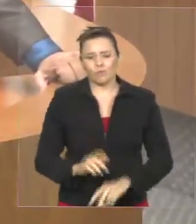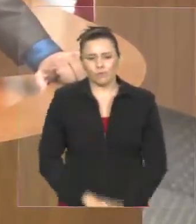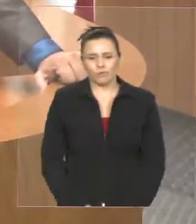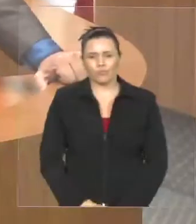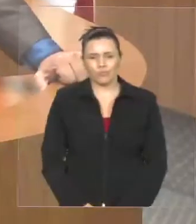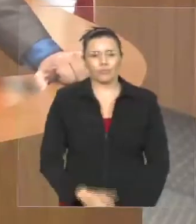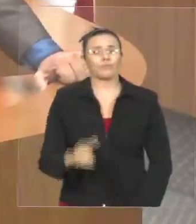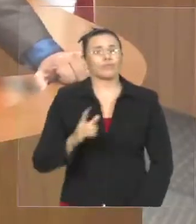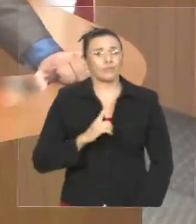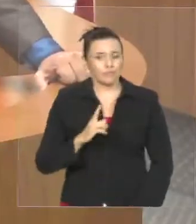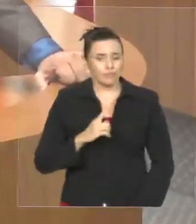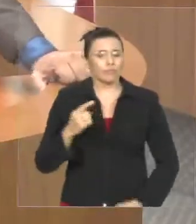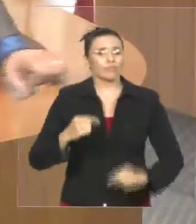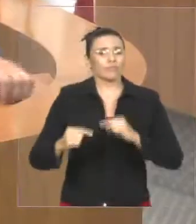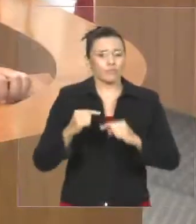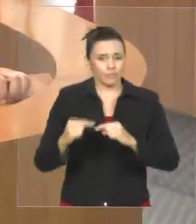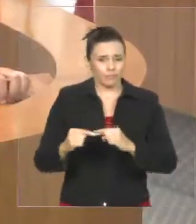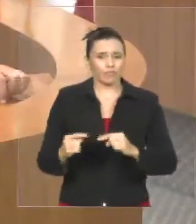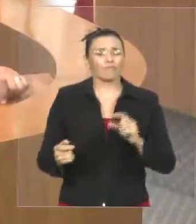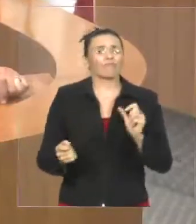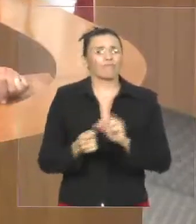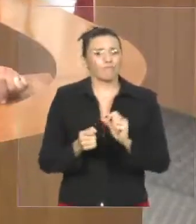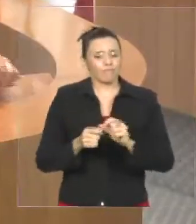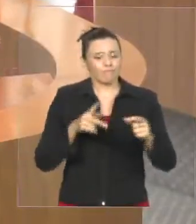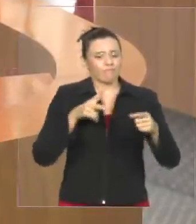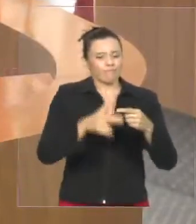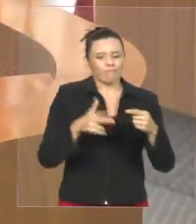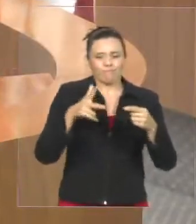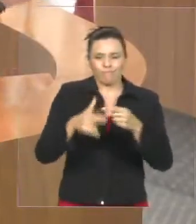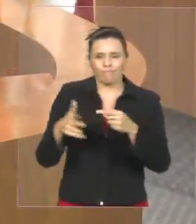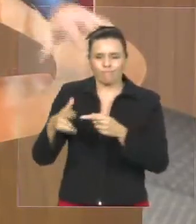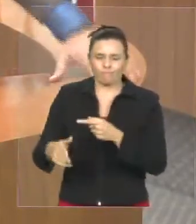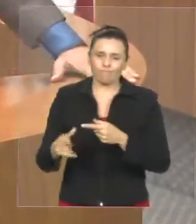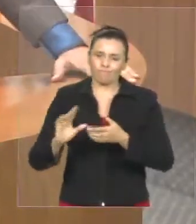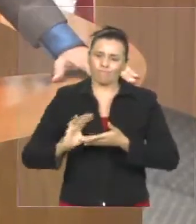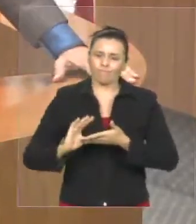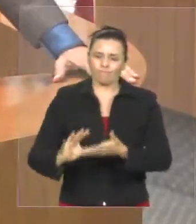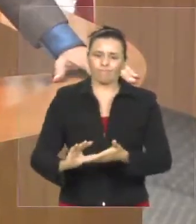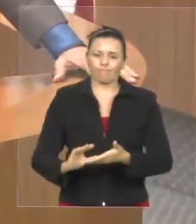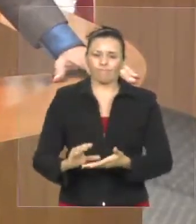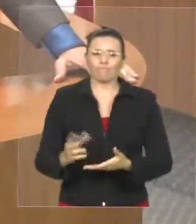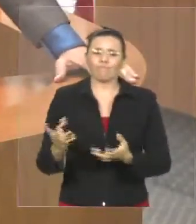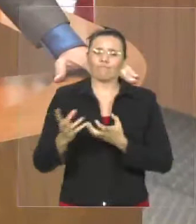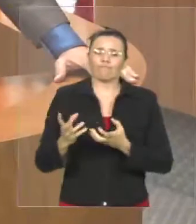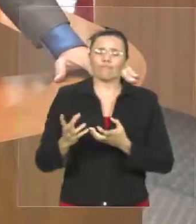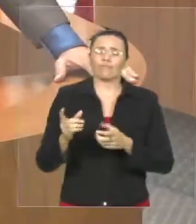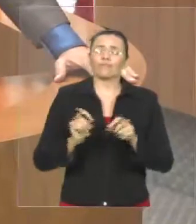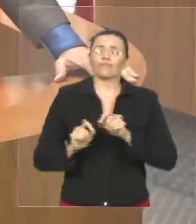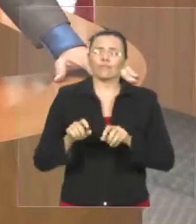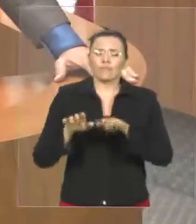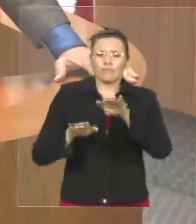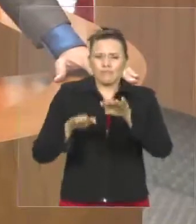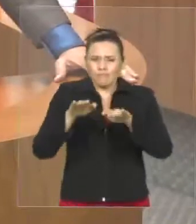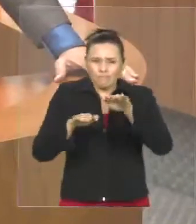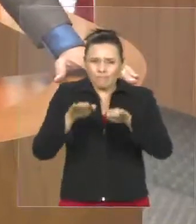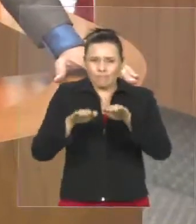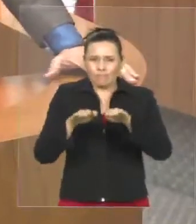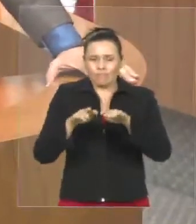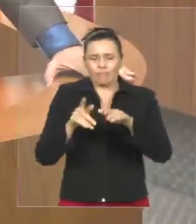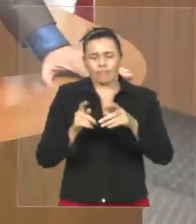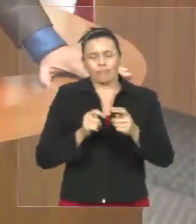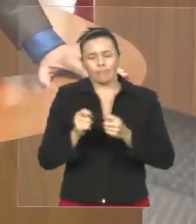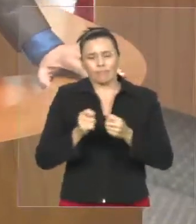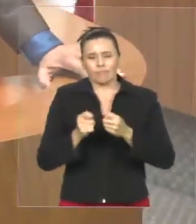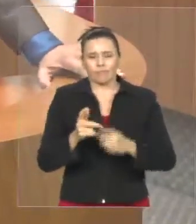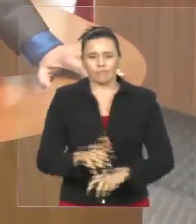faça esse tipo de corte para tentar ajustar a economia.